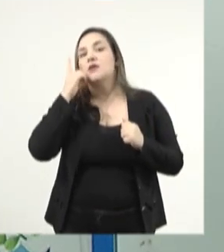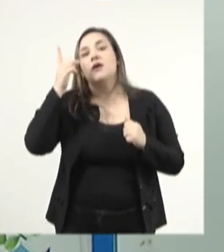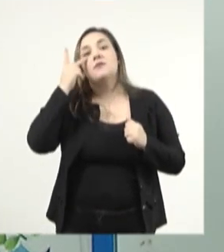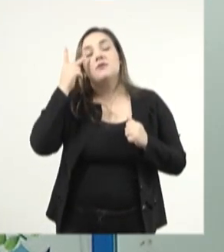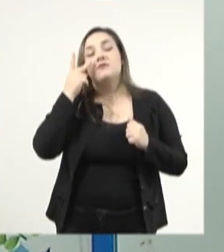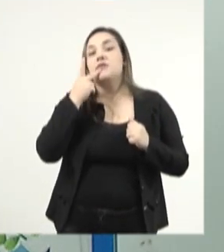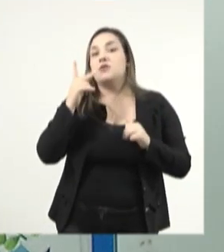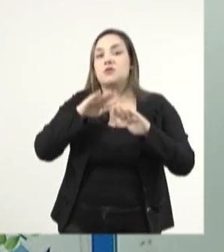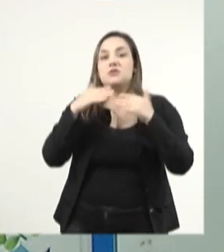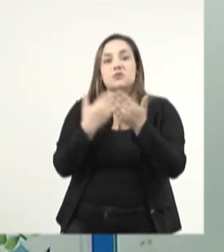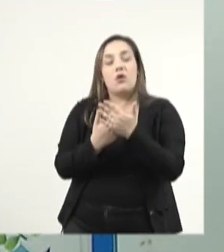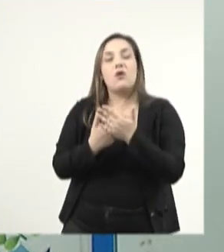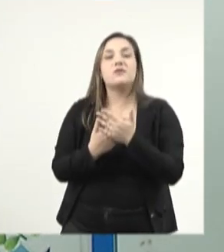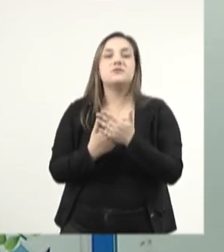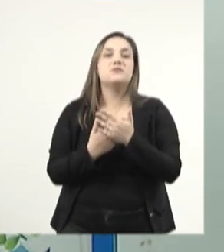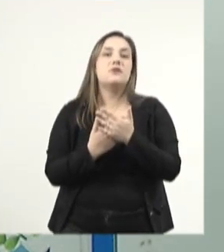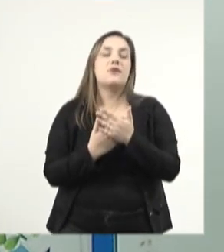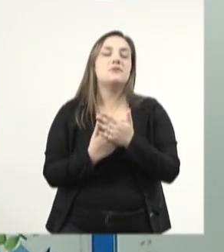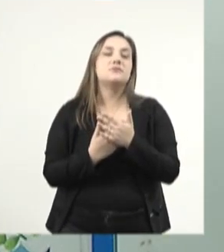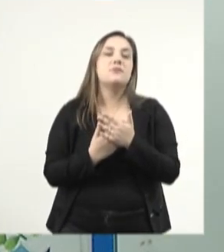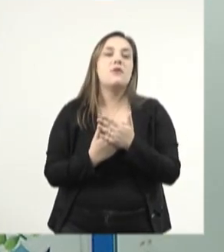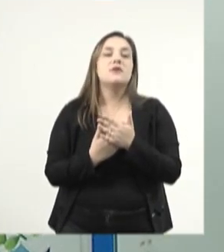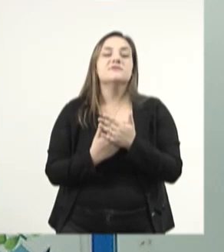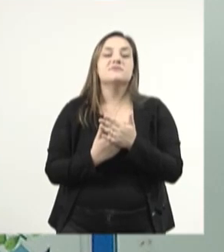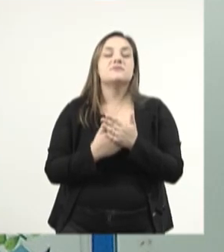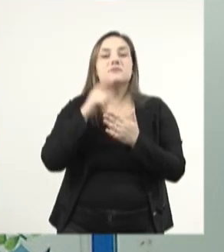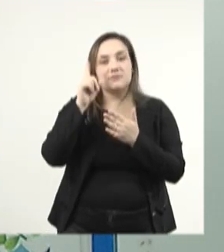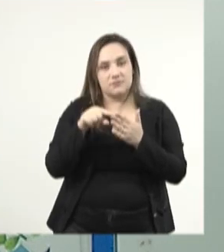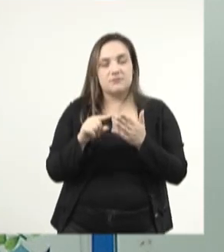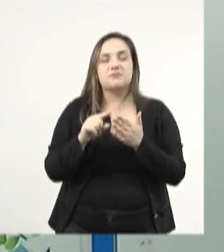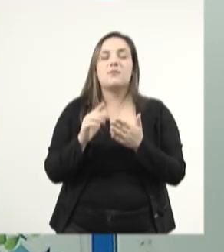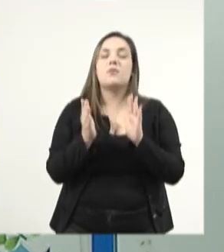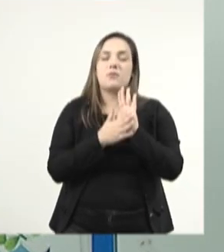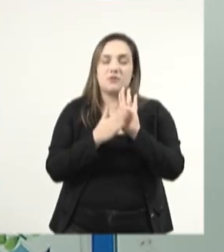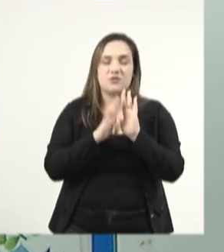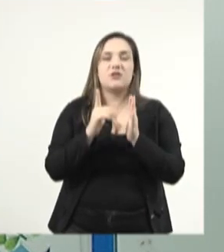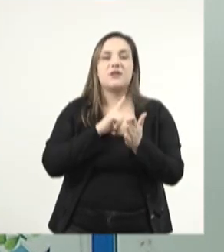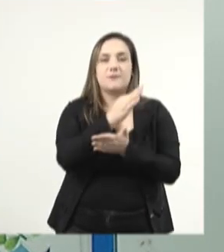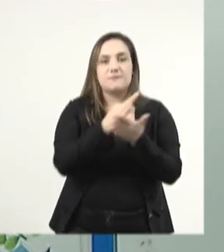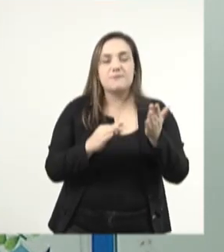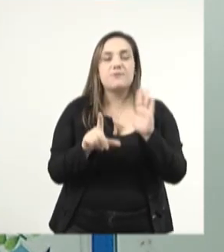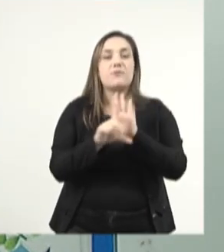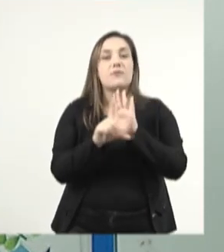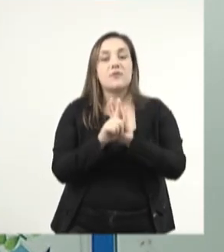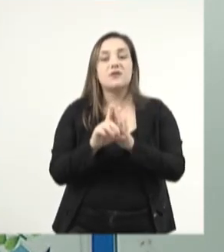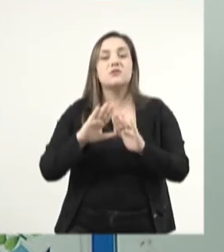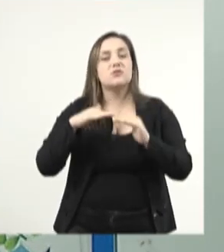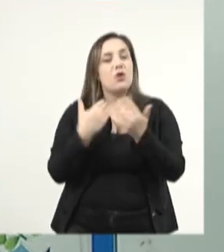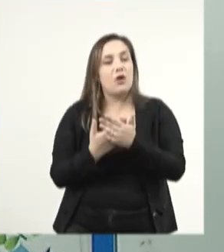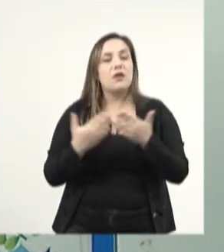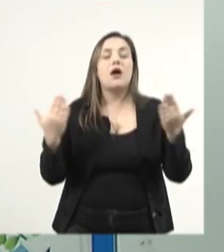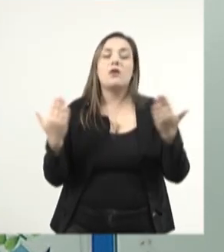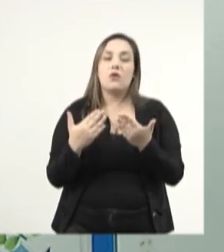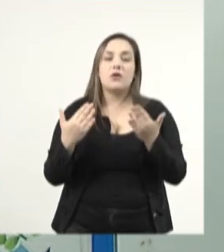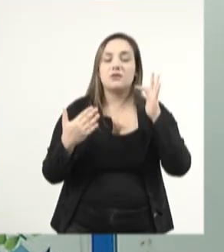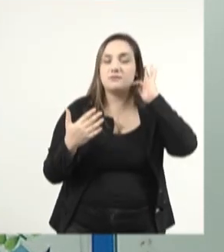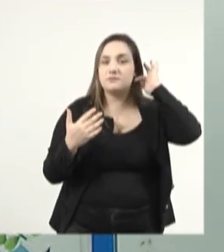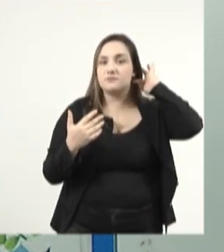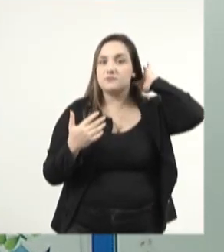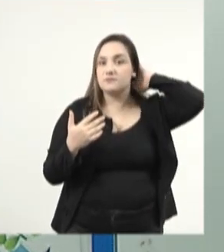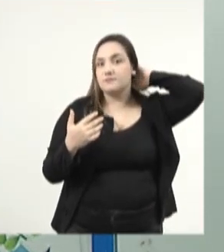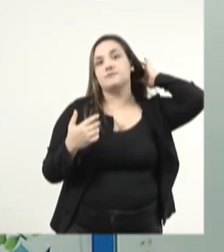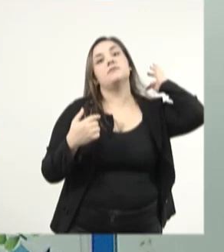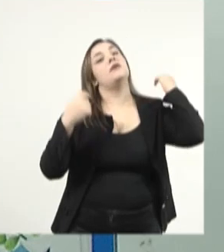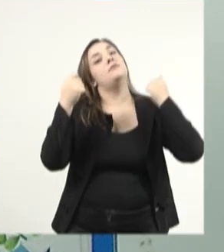inclusive, que as escolas usam, e está previsto também no texto encaminhado pelo deputado Lucas de Lima, as escolas, a partir desse laudo que é